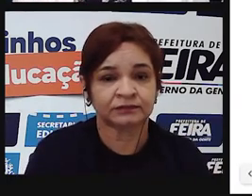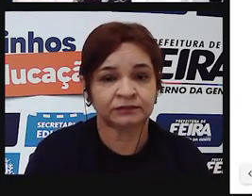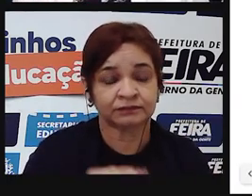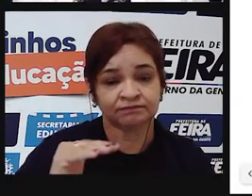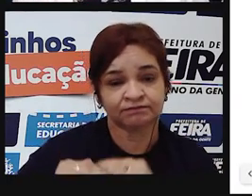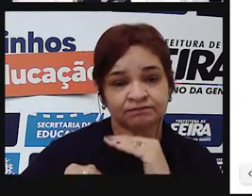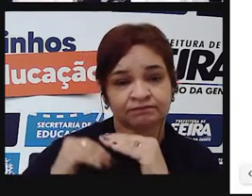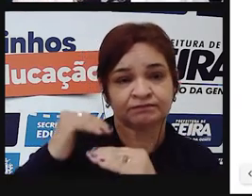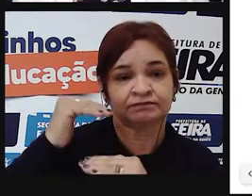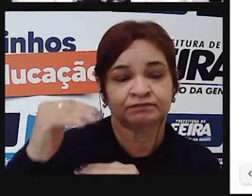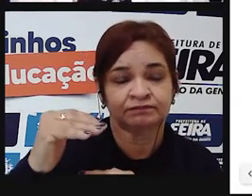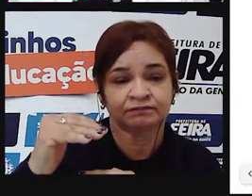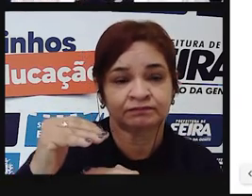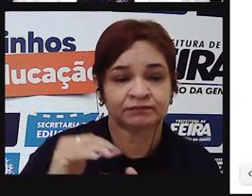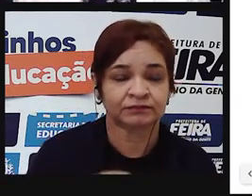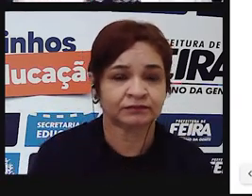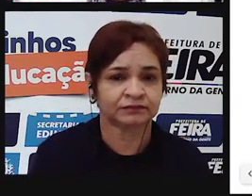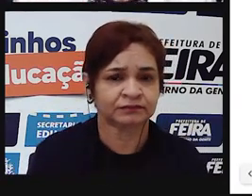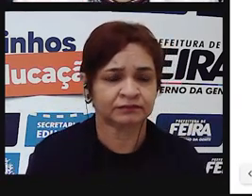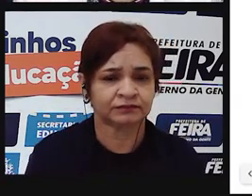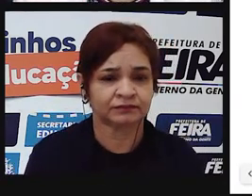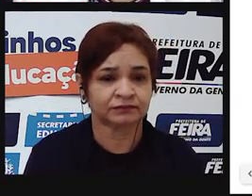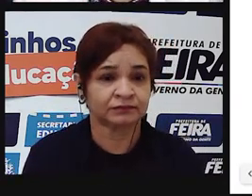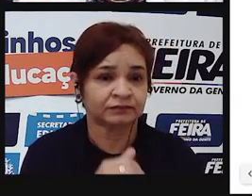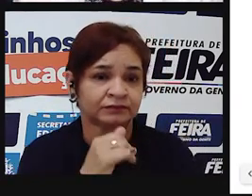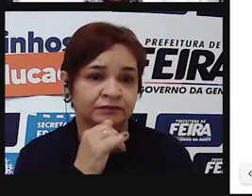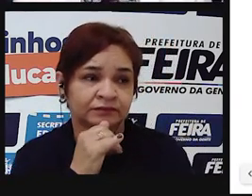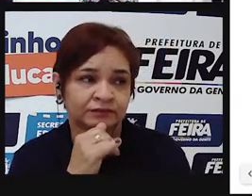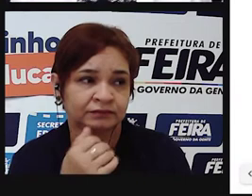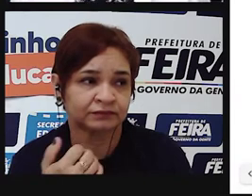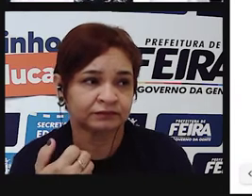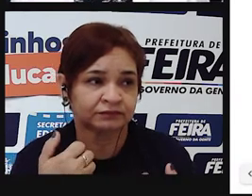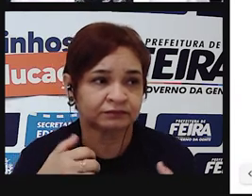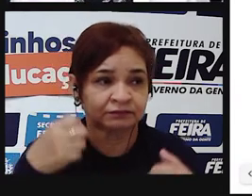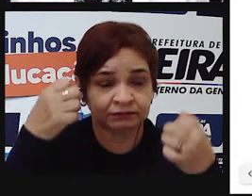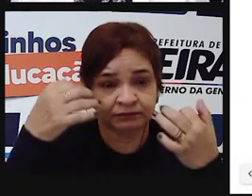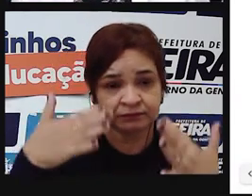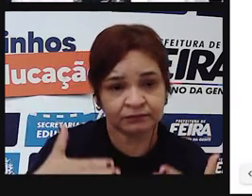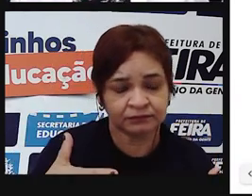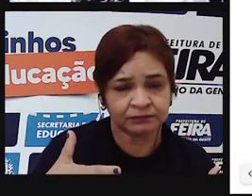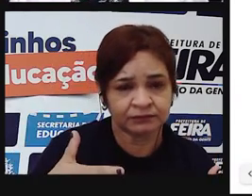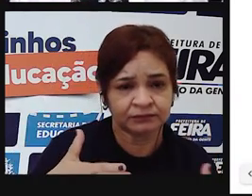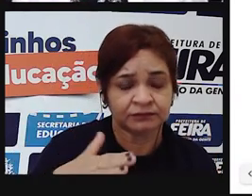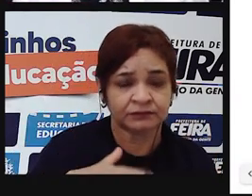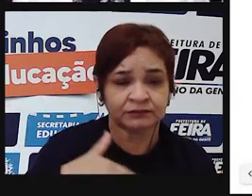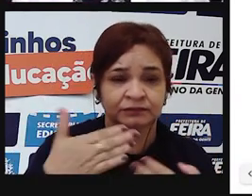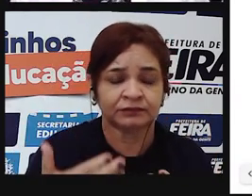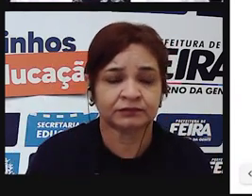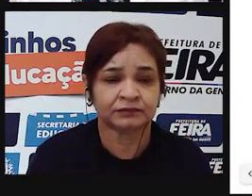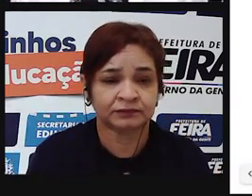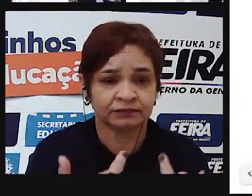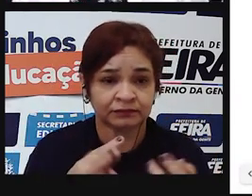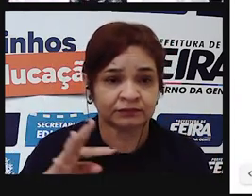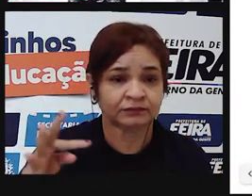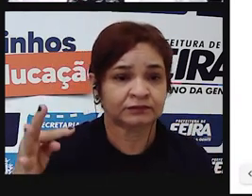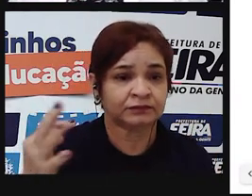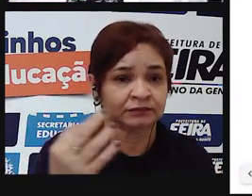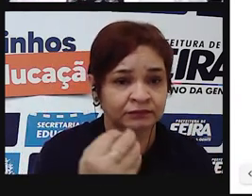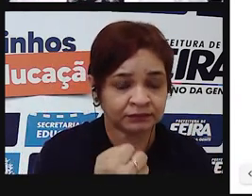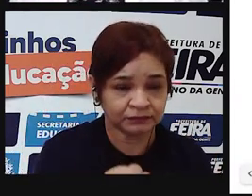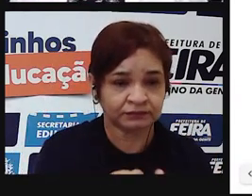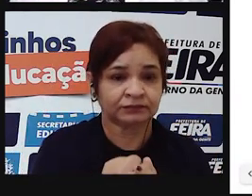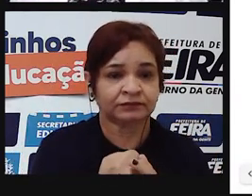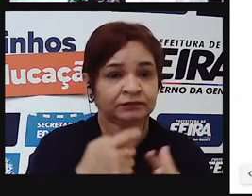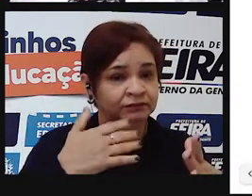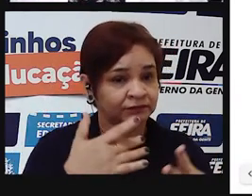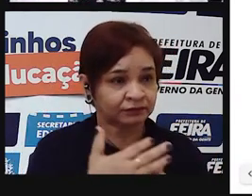de desenvolvimento. Não quer dizer que esse salto de desenvolvimento vai atingir igualmente a todos os moradores